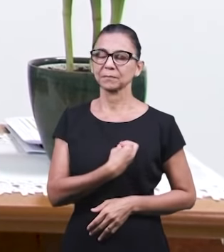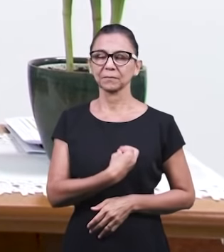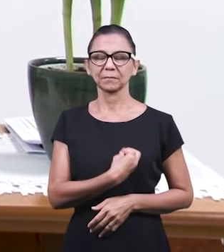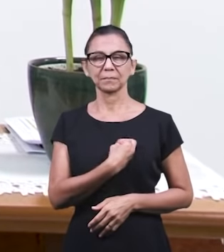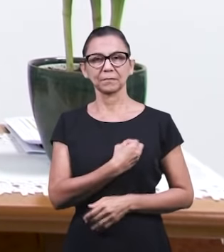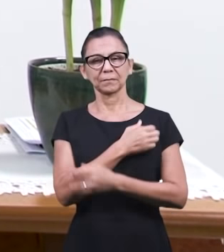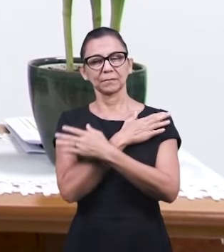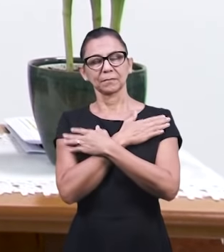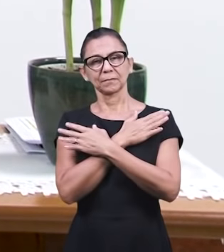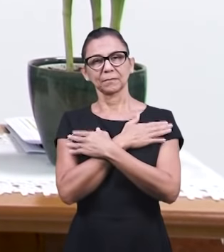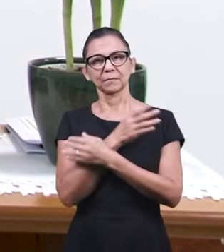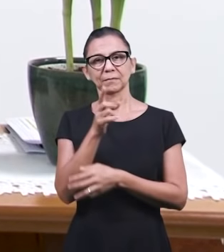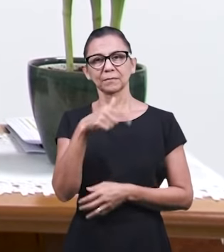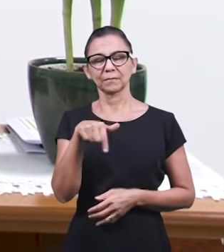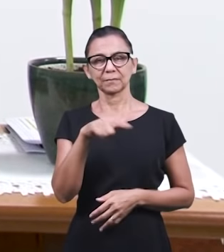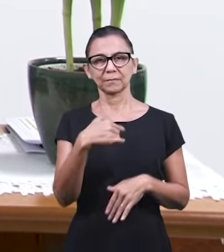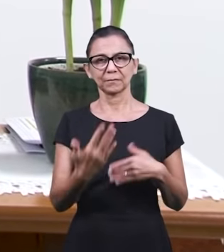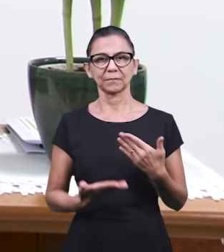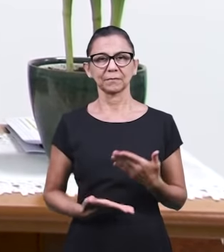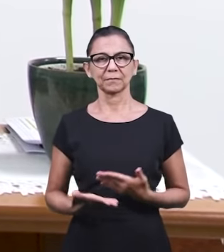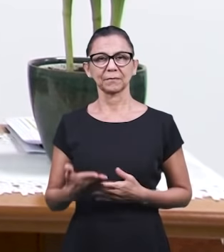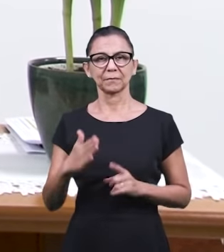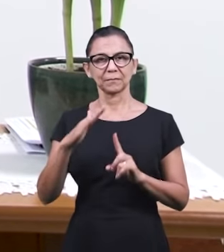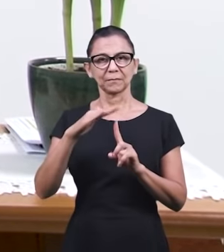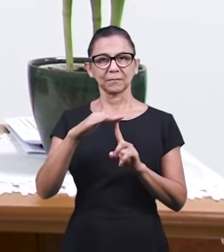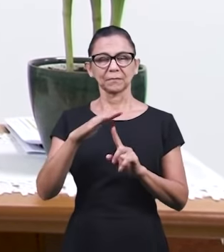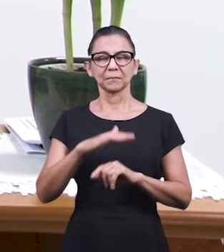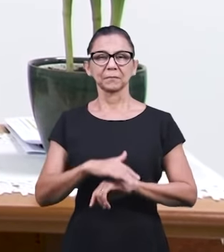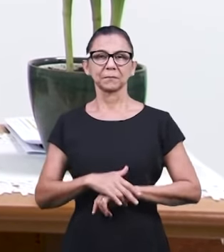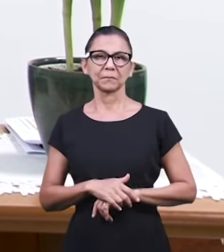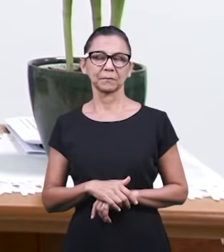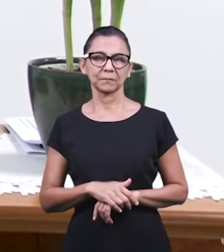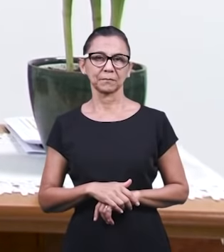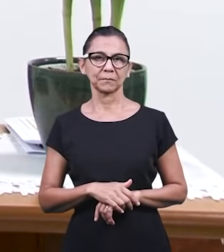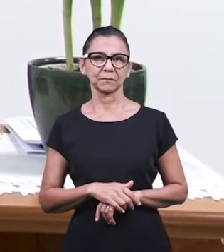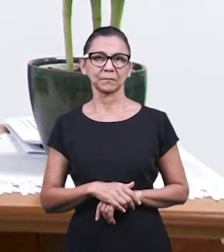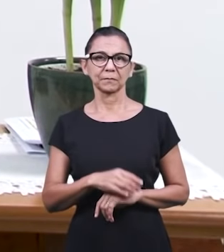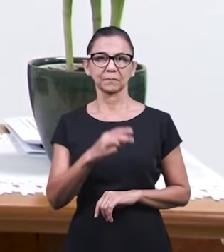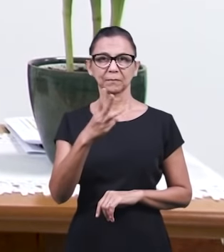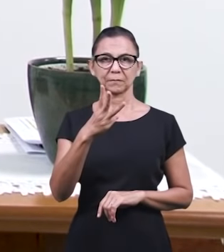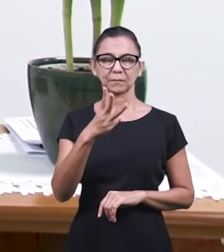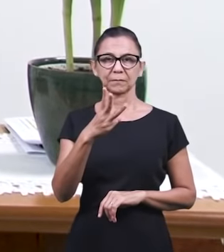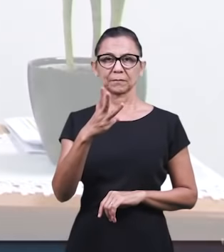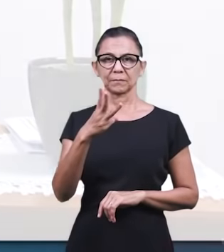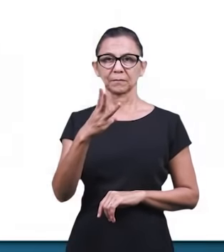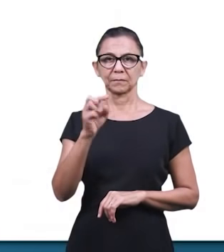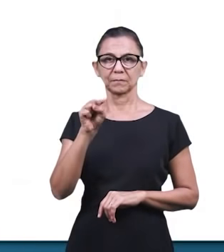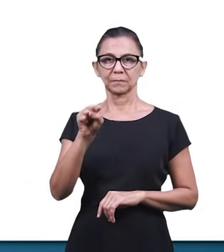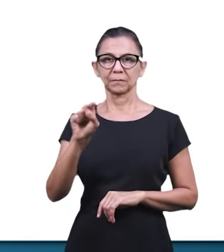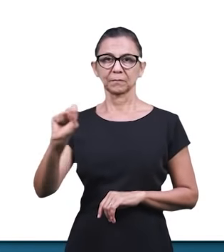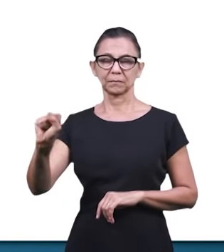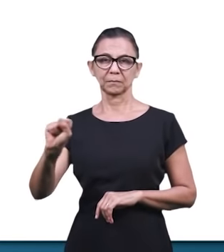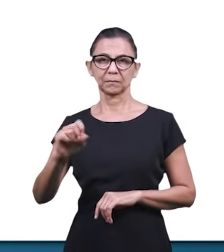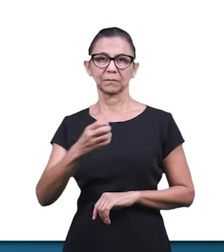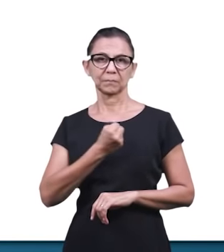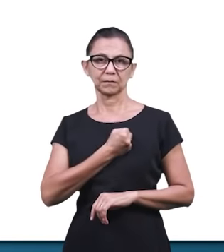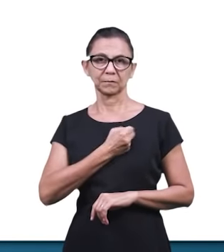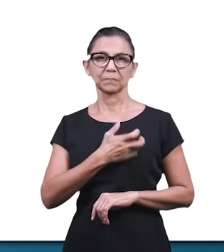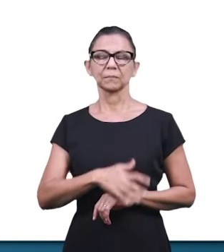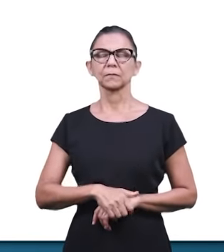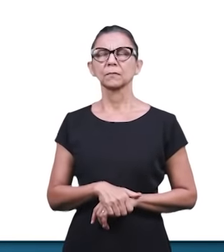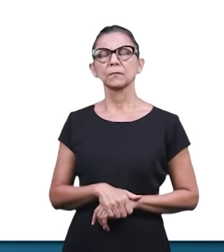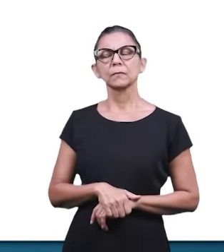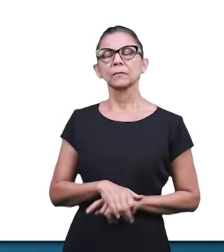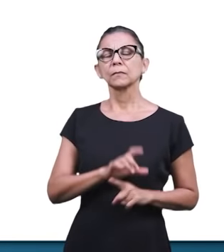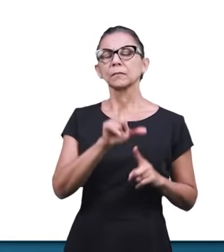participação. Abraço aos nossos irmãos de Londrina. Vamos agora à pergunta de número 3.8. Por que o adversário